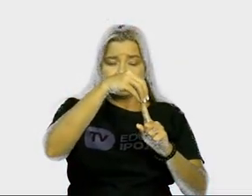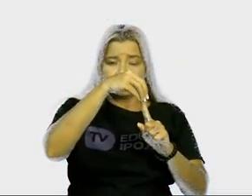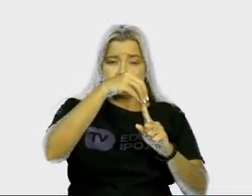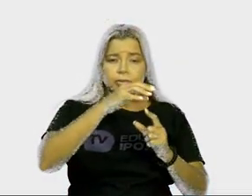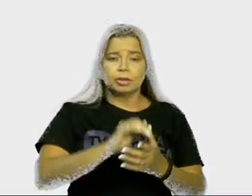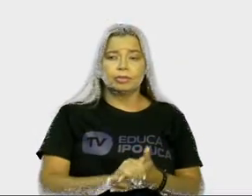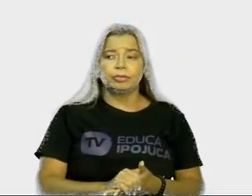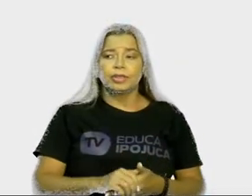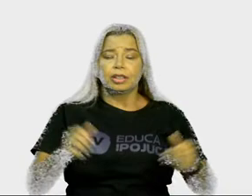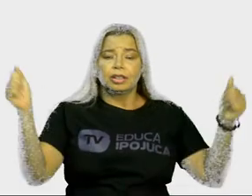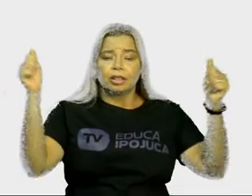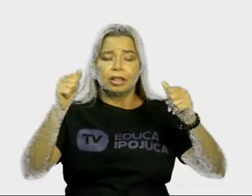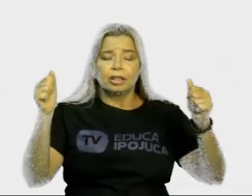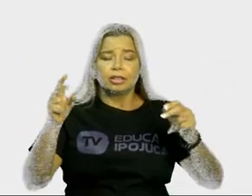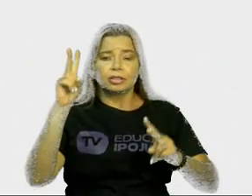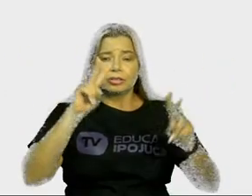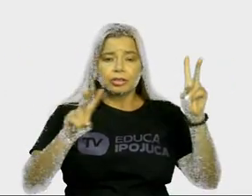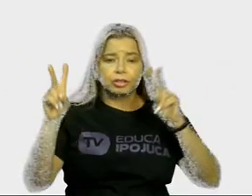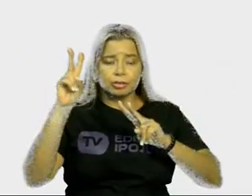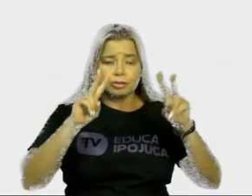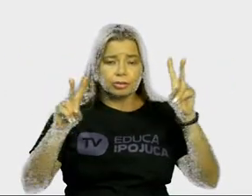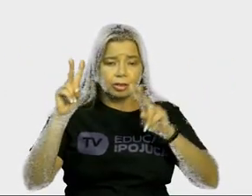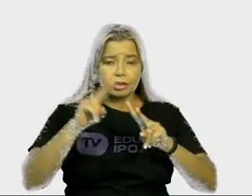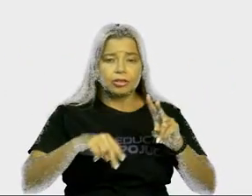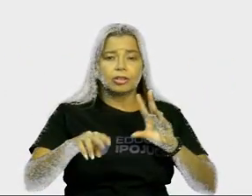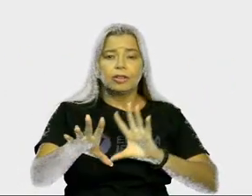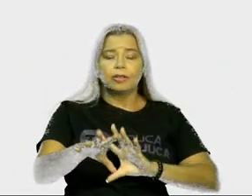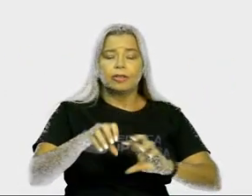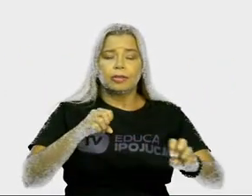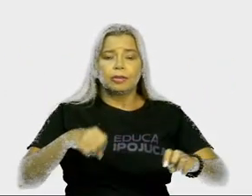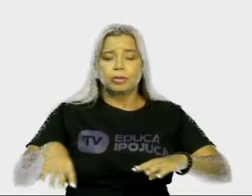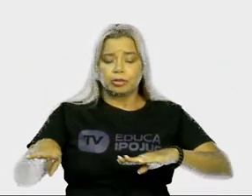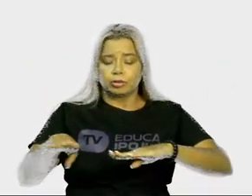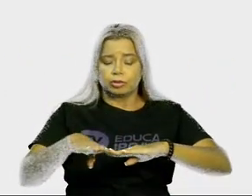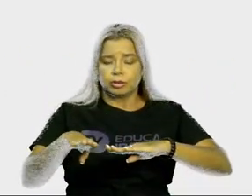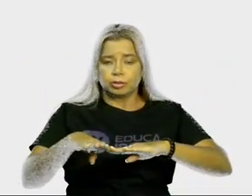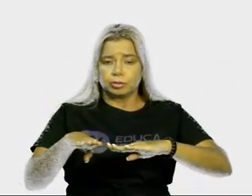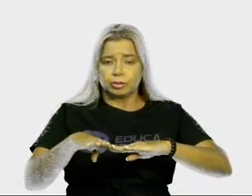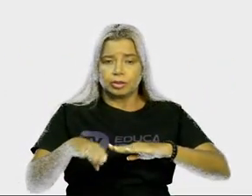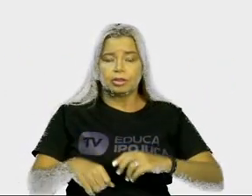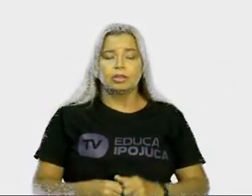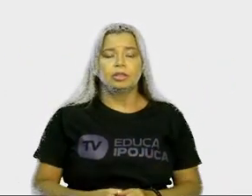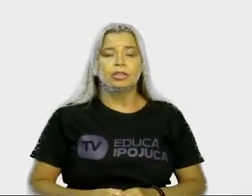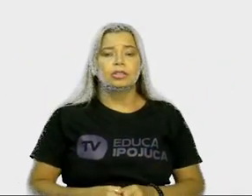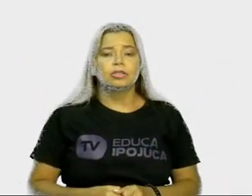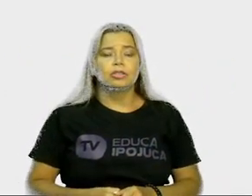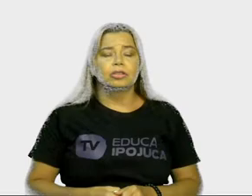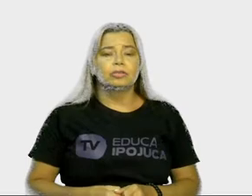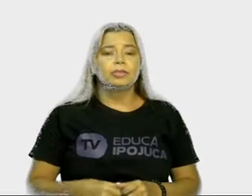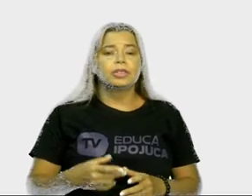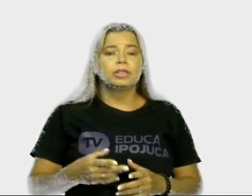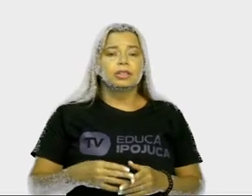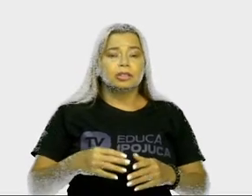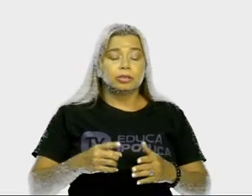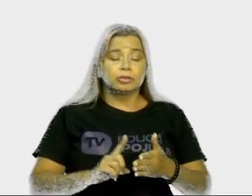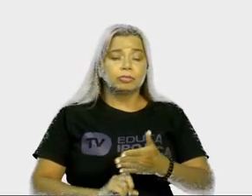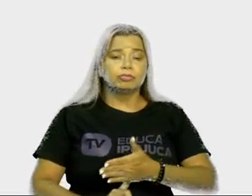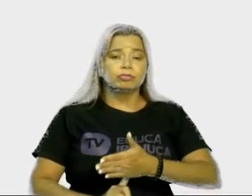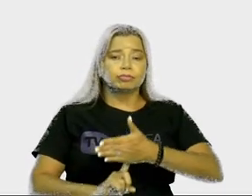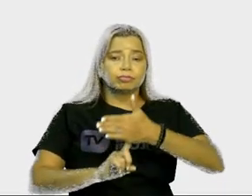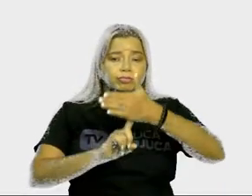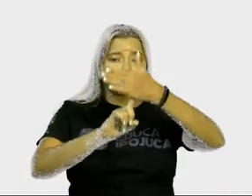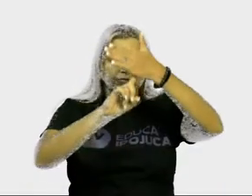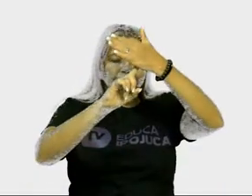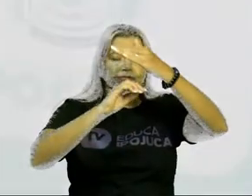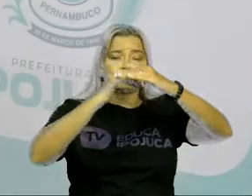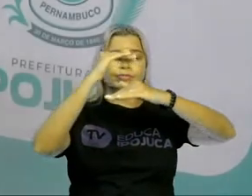visuais, formas tradicionais, formas contemporâneas, que foram os 2 tipos de artes visuais, e os avanços tecnológicos